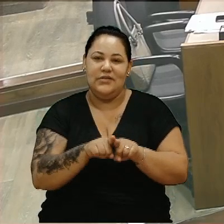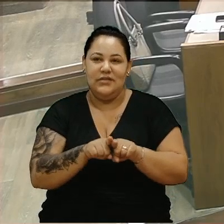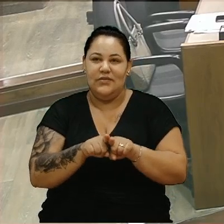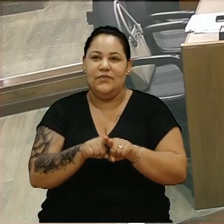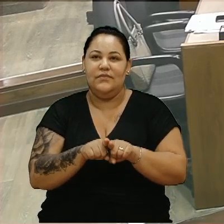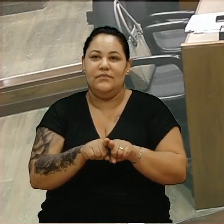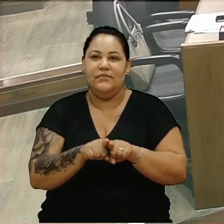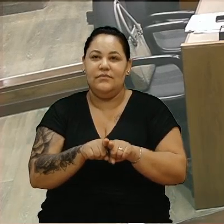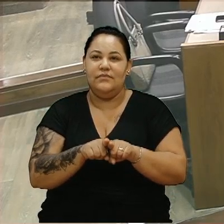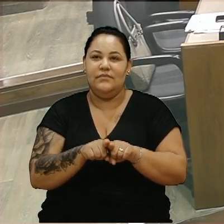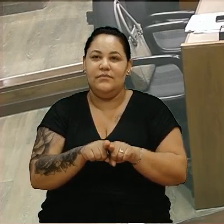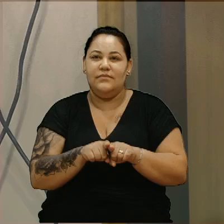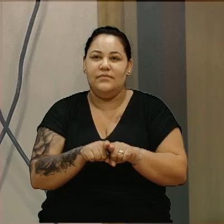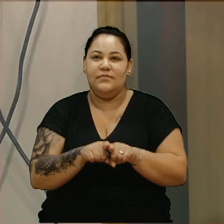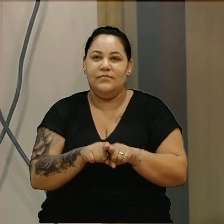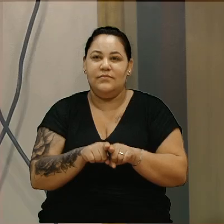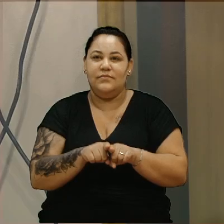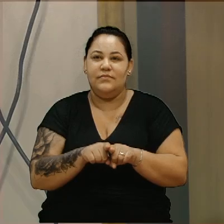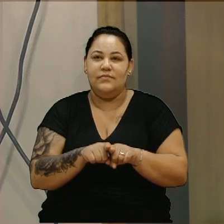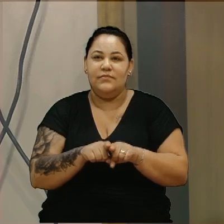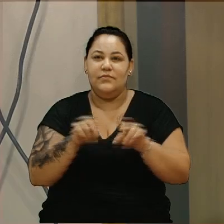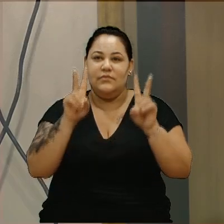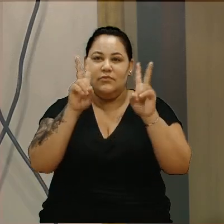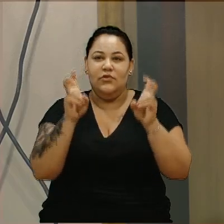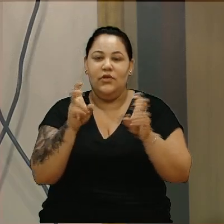E no assunto que você estava falando da